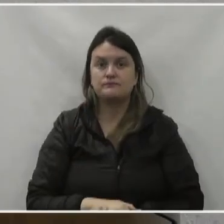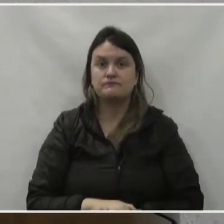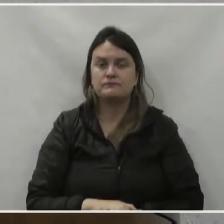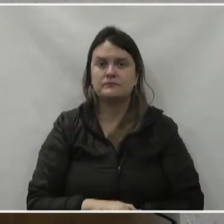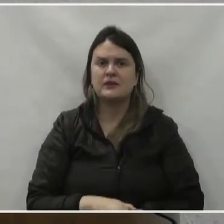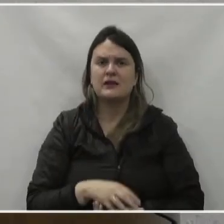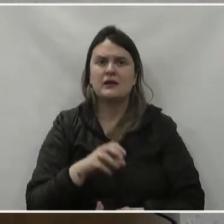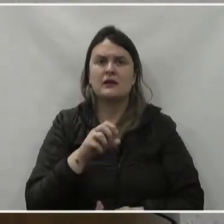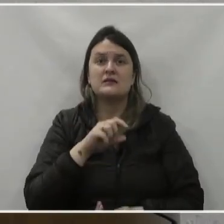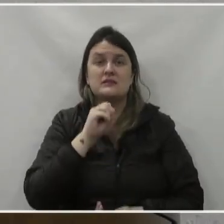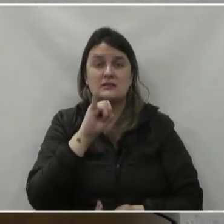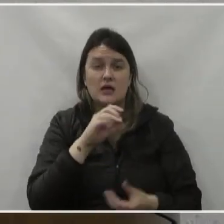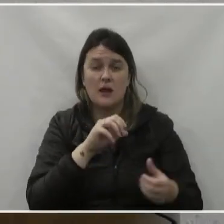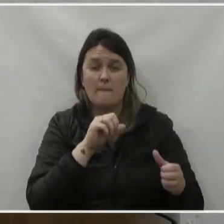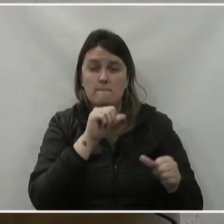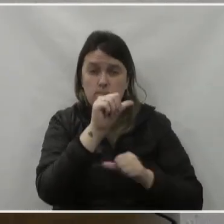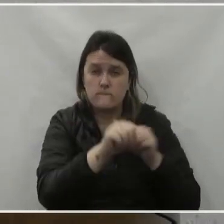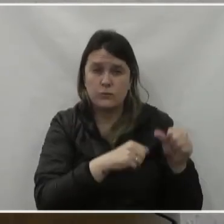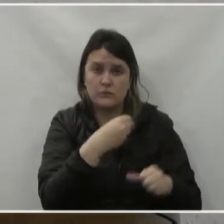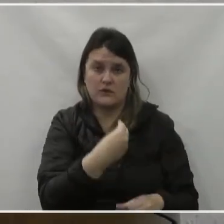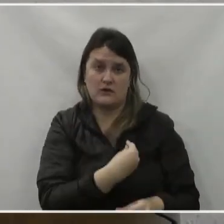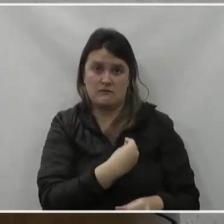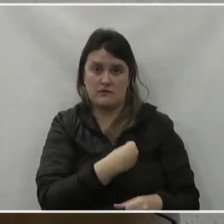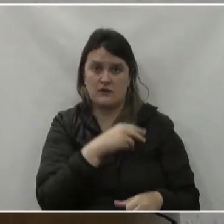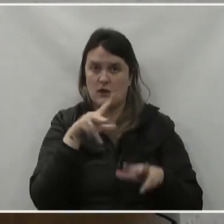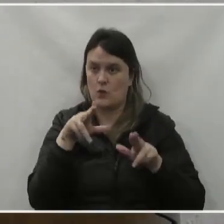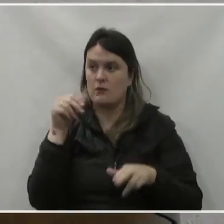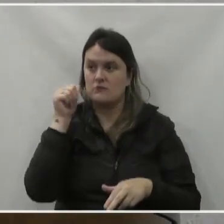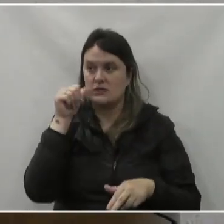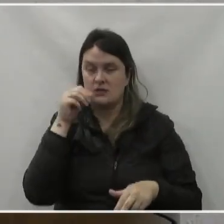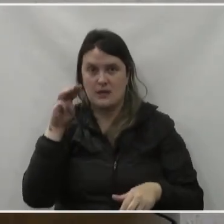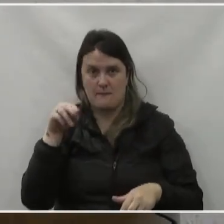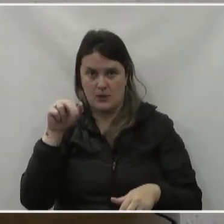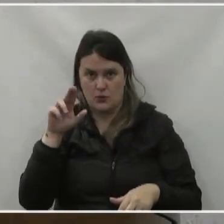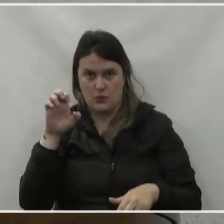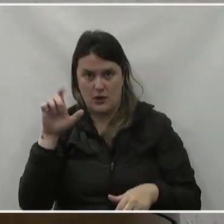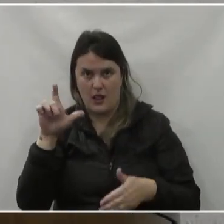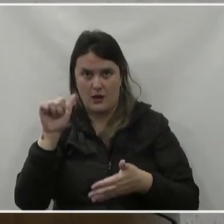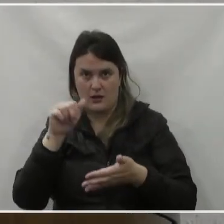Se mudamos a vida de alguém, como a Manuela no início leu,